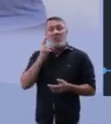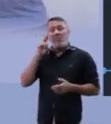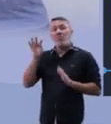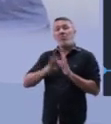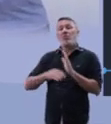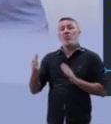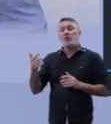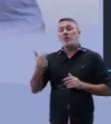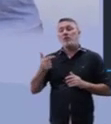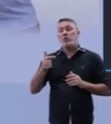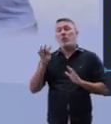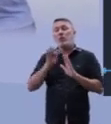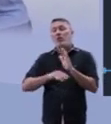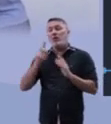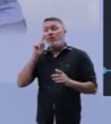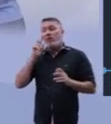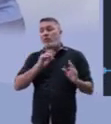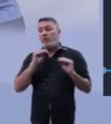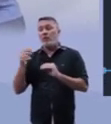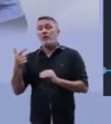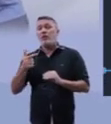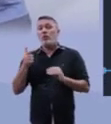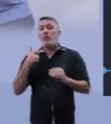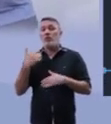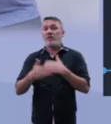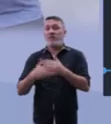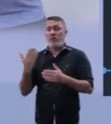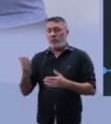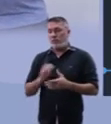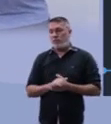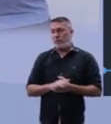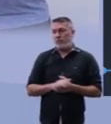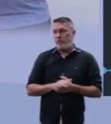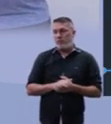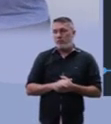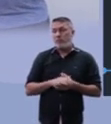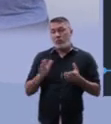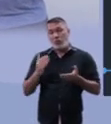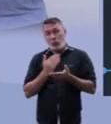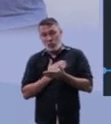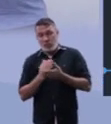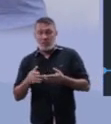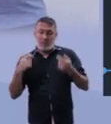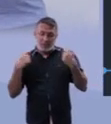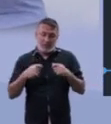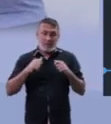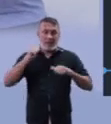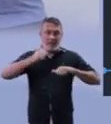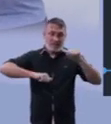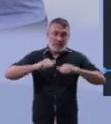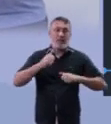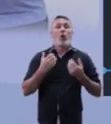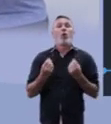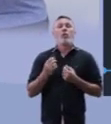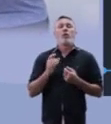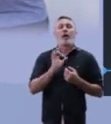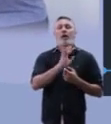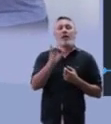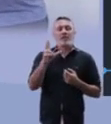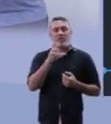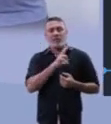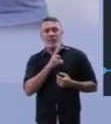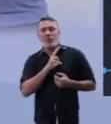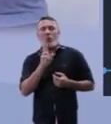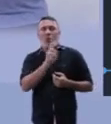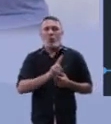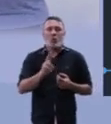vai jogar isso no texto no primeiro desenvolvimento? Olha lá. A princípio, é necessário avaliar como o uso de